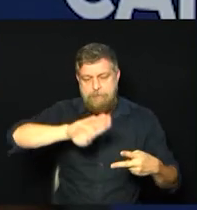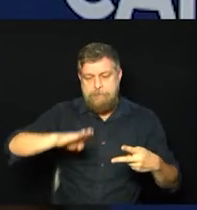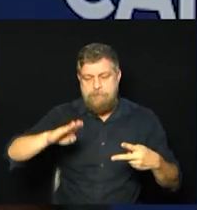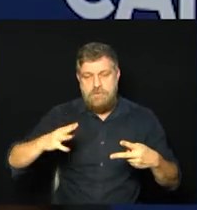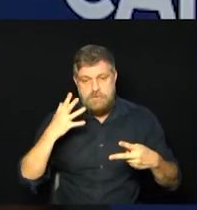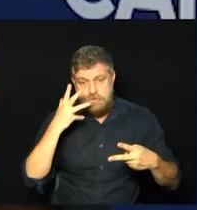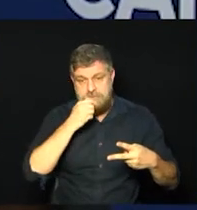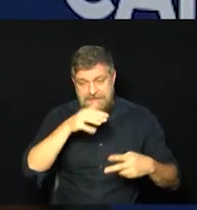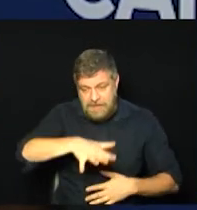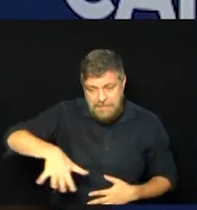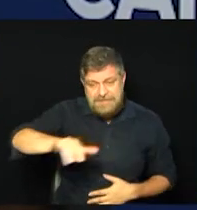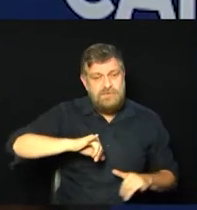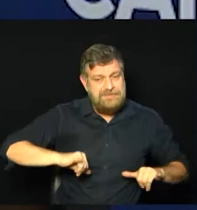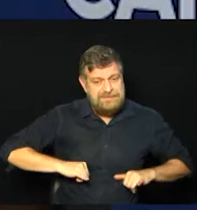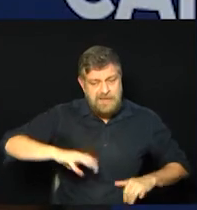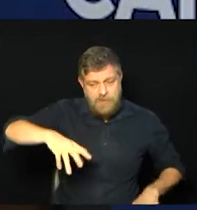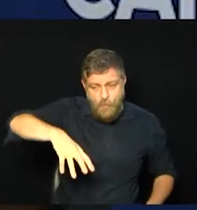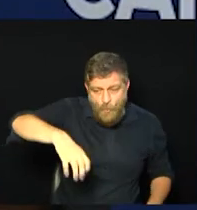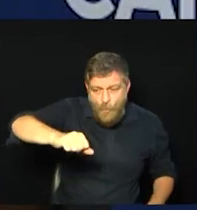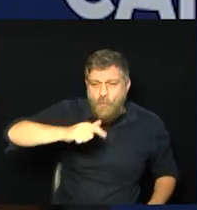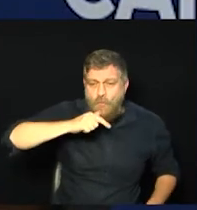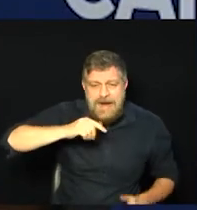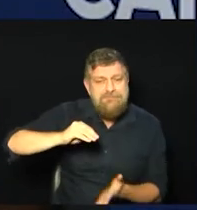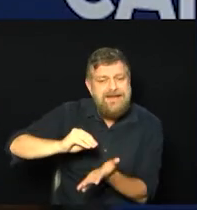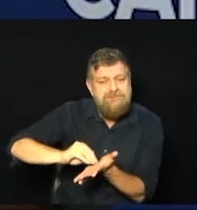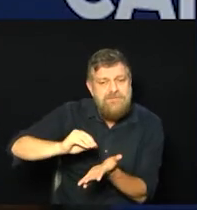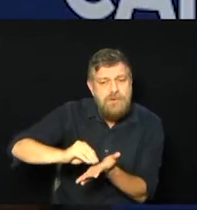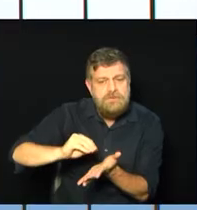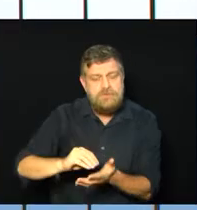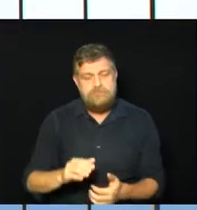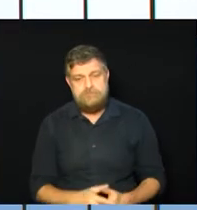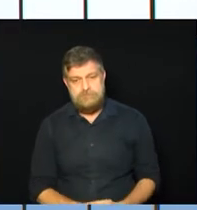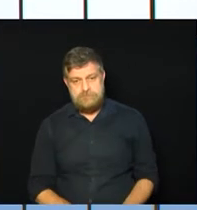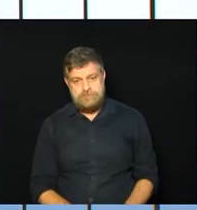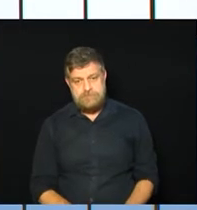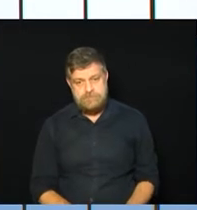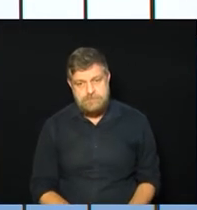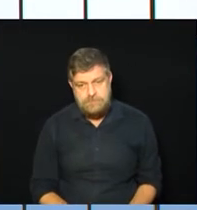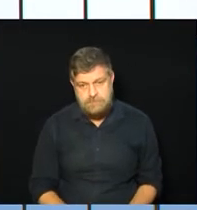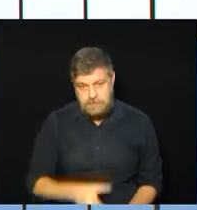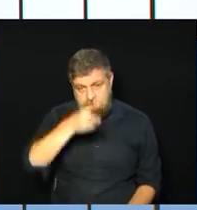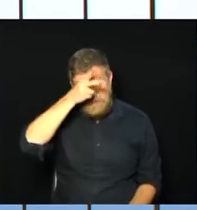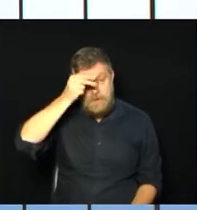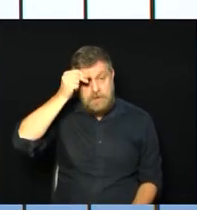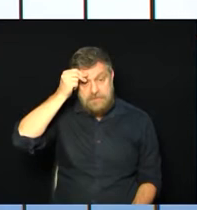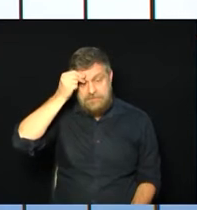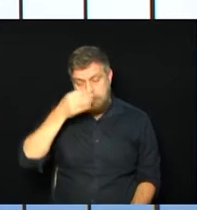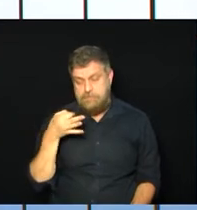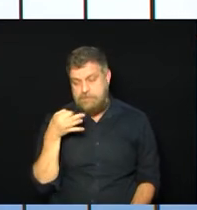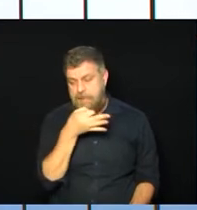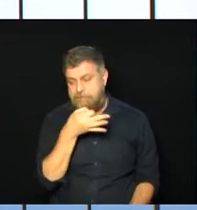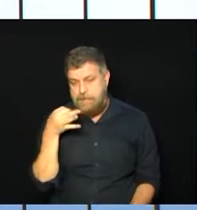que sofre bastante ainda com a falta de água. O prefeito salientou as